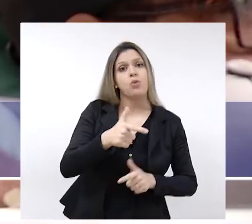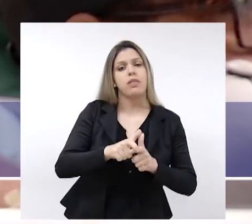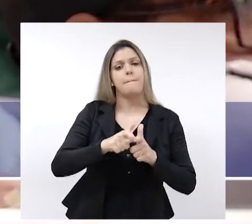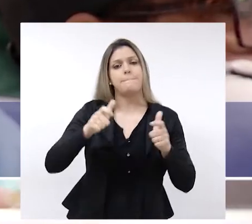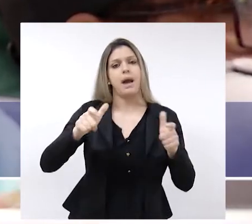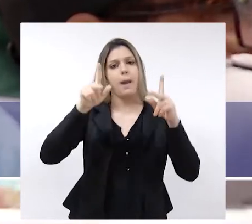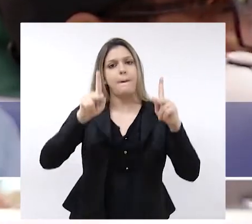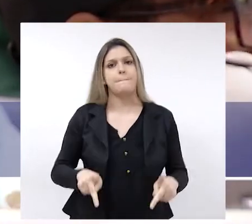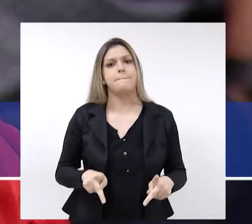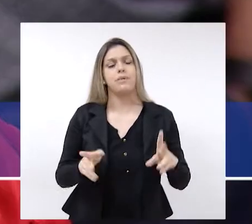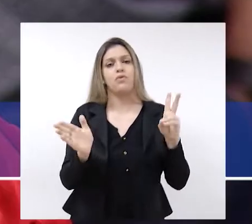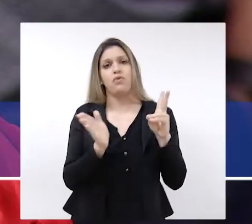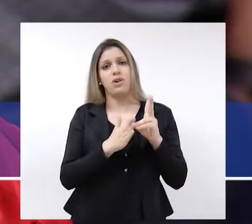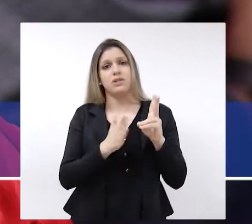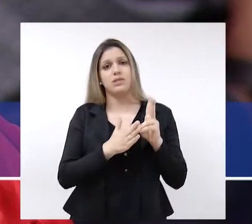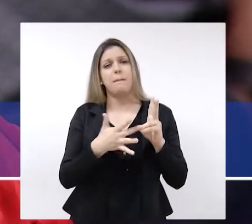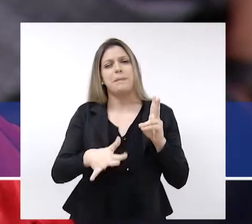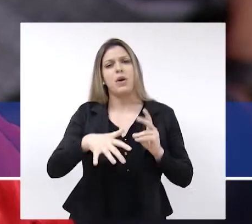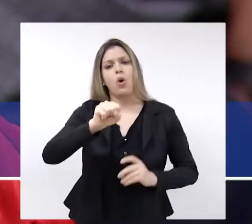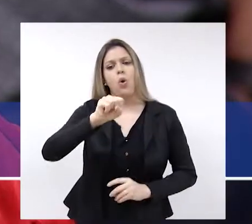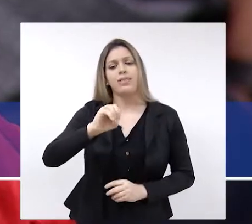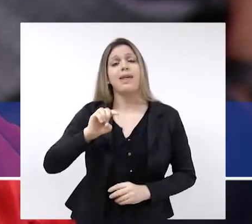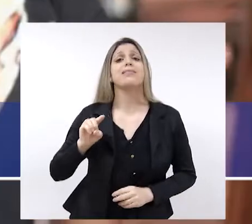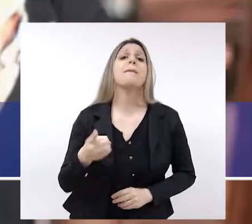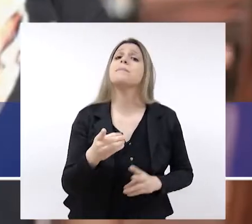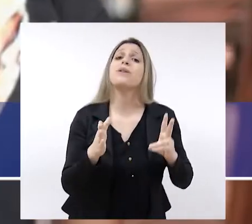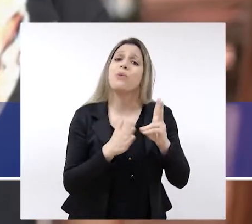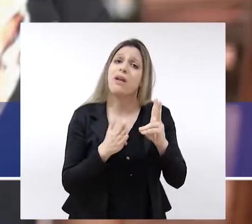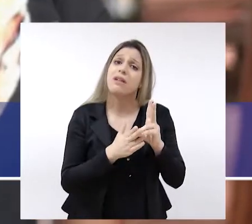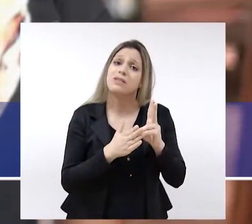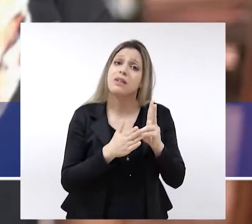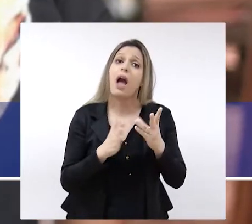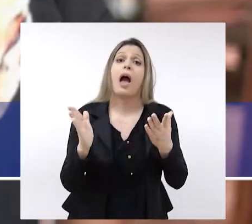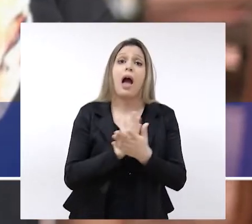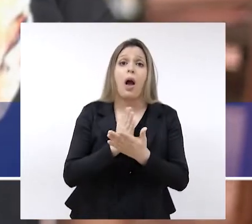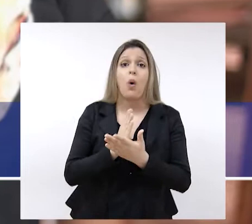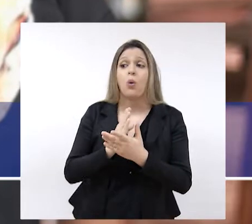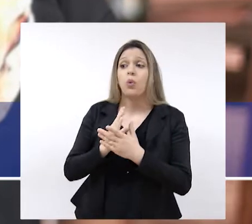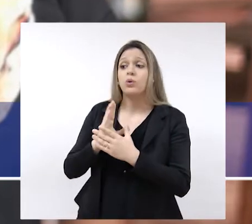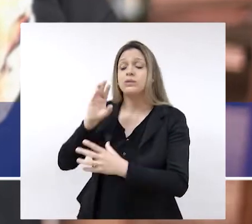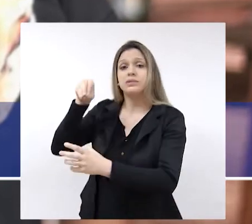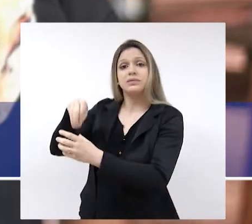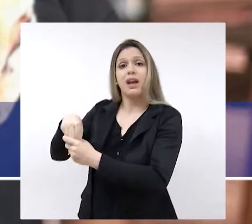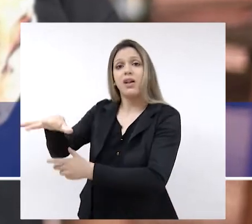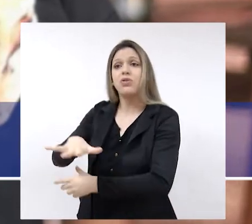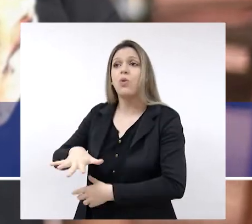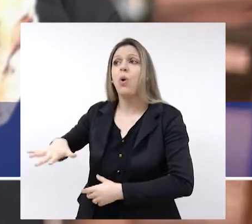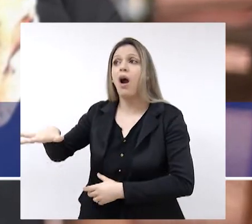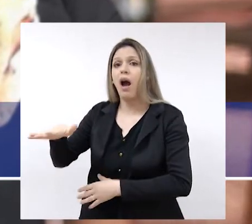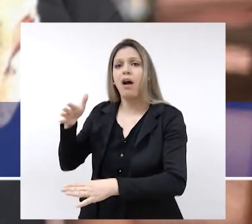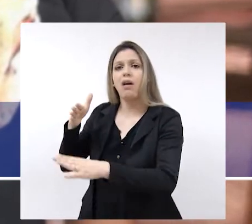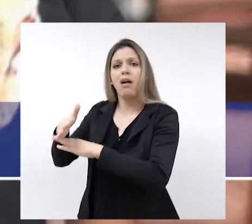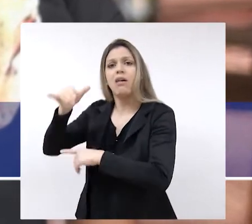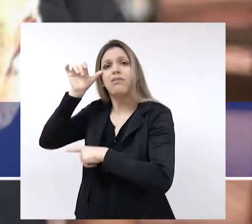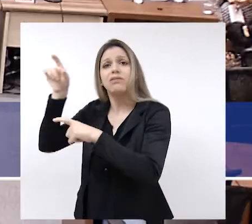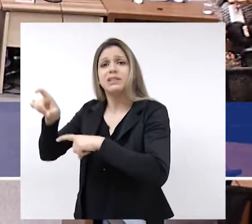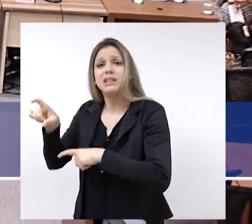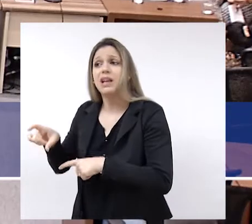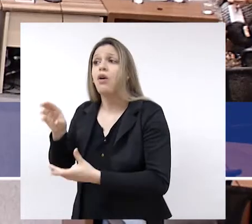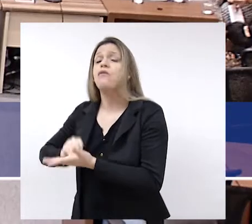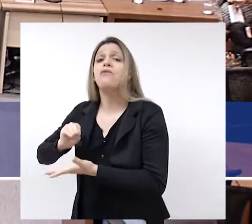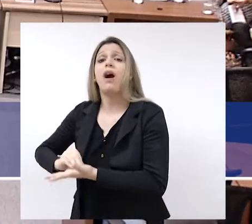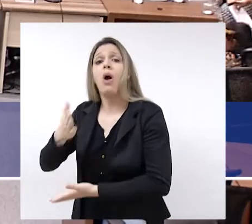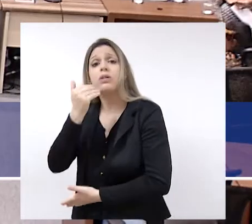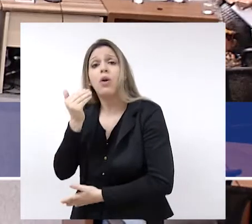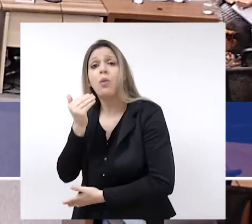população indígena, com cerca de 80 mil índios. Muitos que vivem em áreas de retomada e ficaram sem cestas